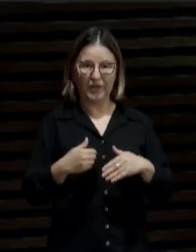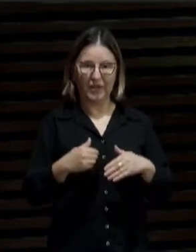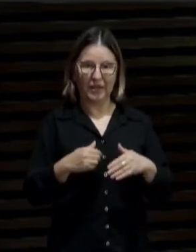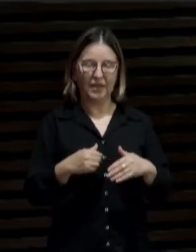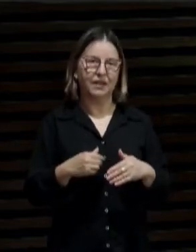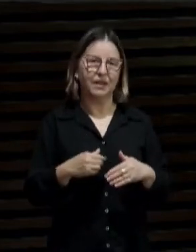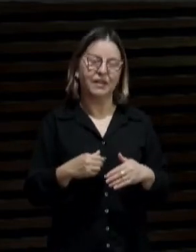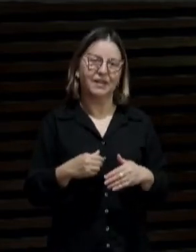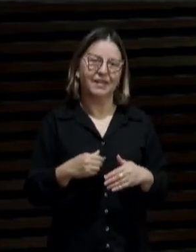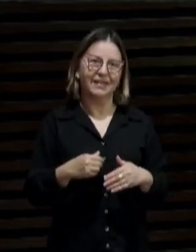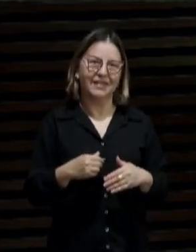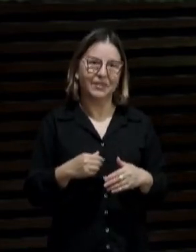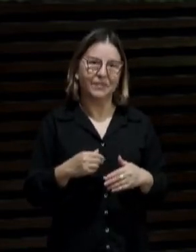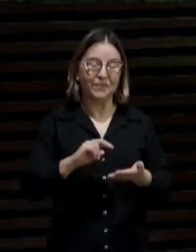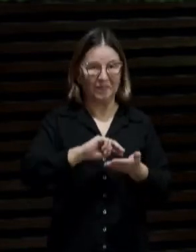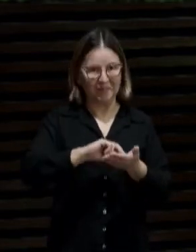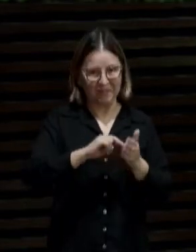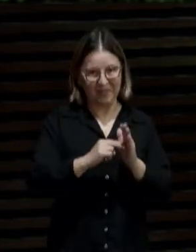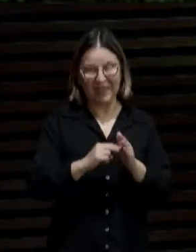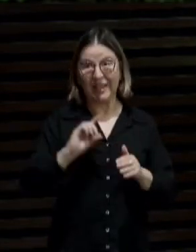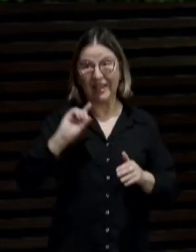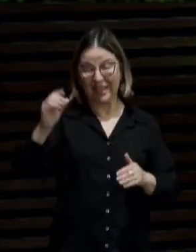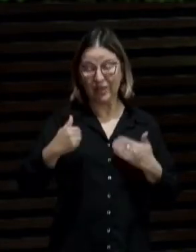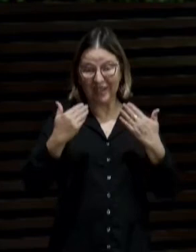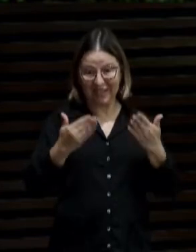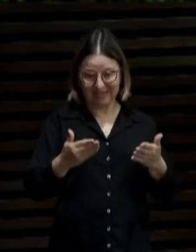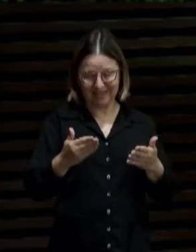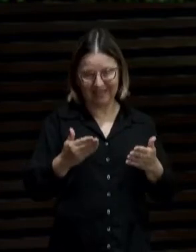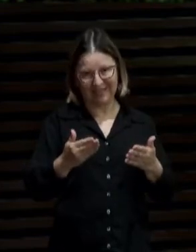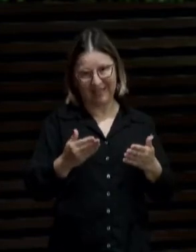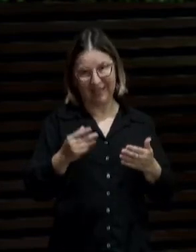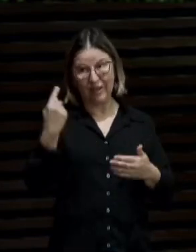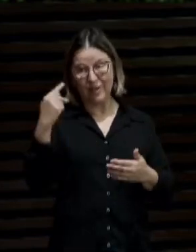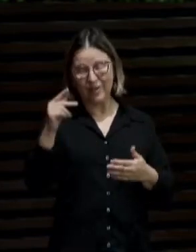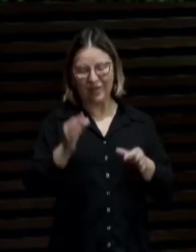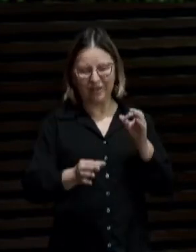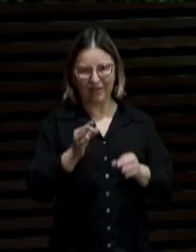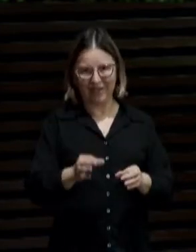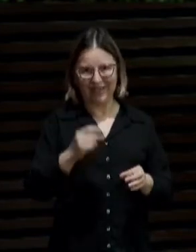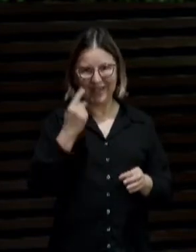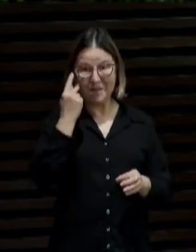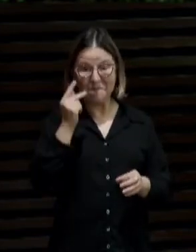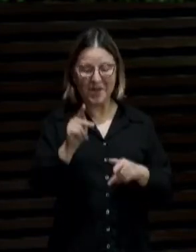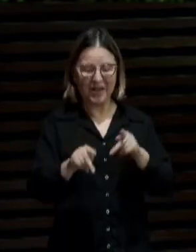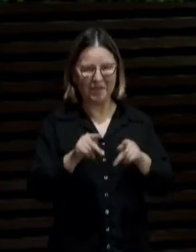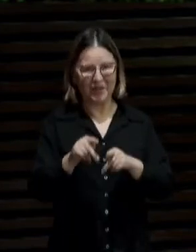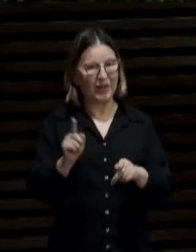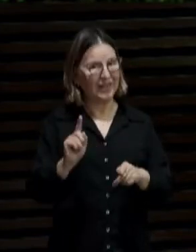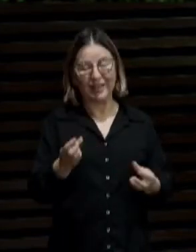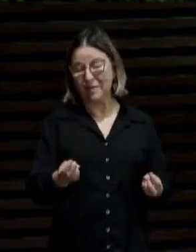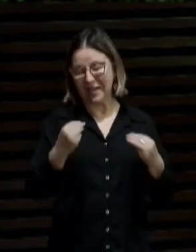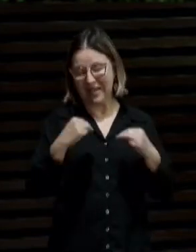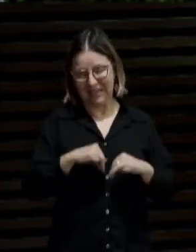que não merecem. Essa é a exata mensagem do Evangelho. Ninguém encontra o